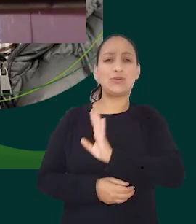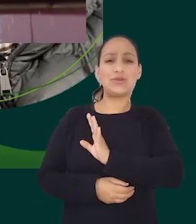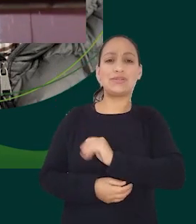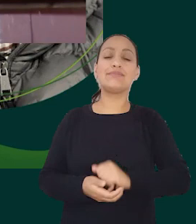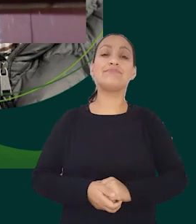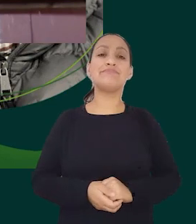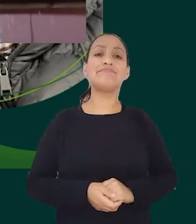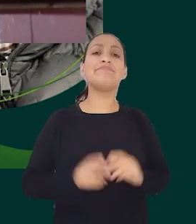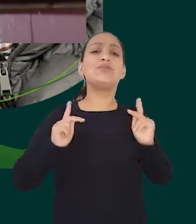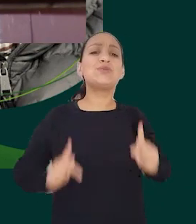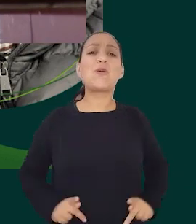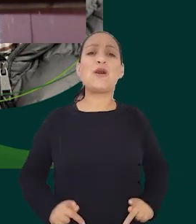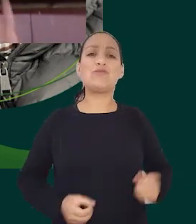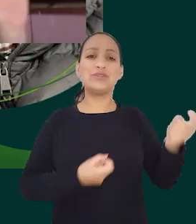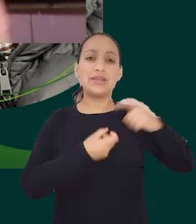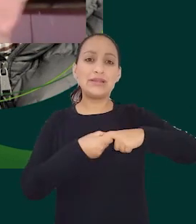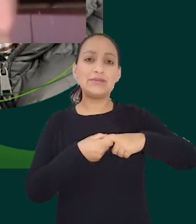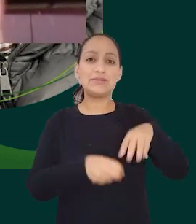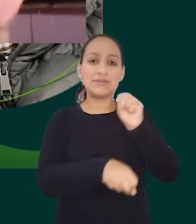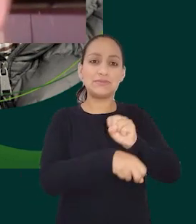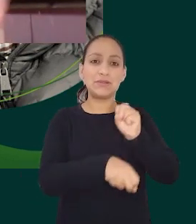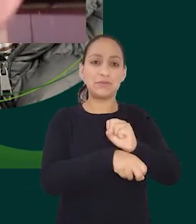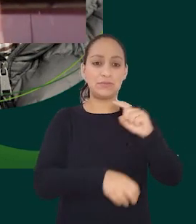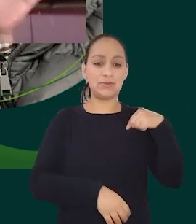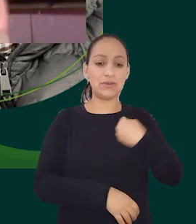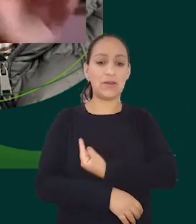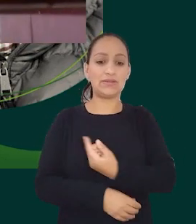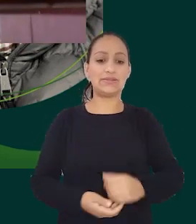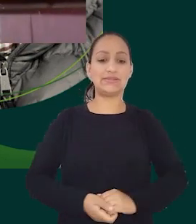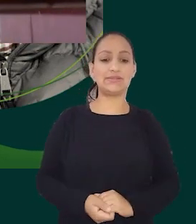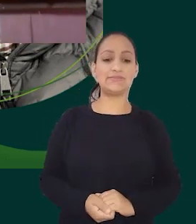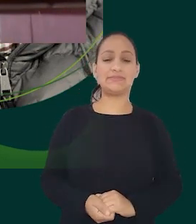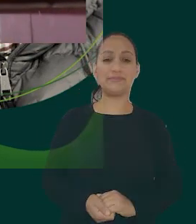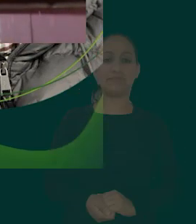por nós. Super beijo. Tchau. Tchau para todos.